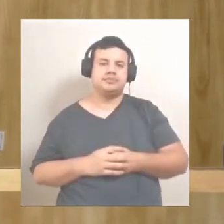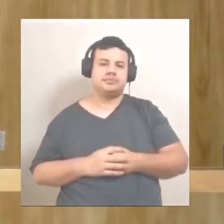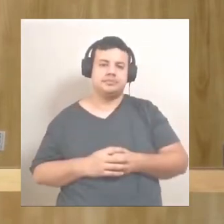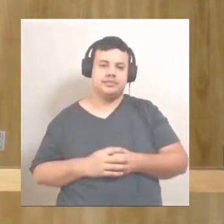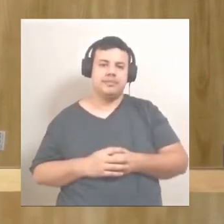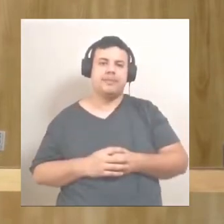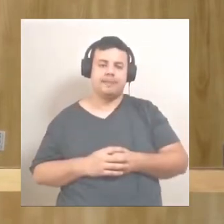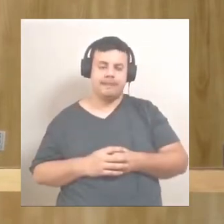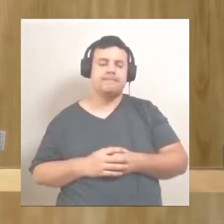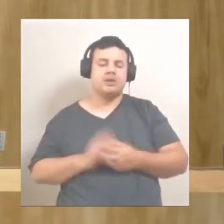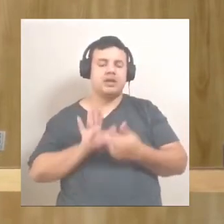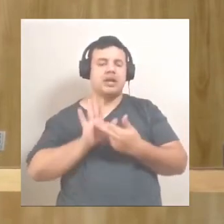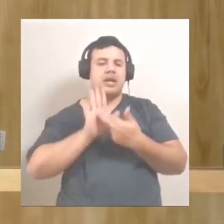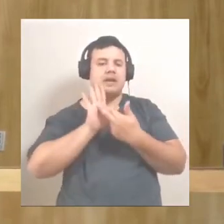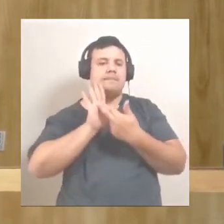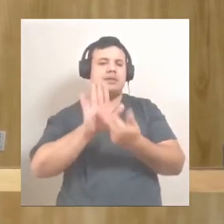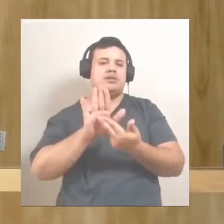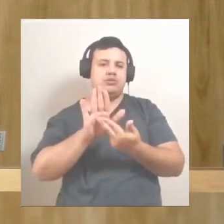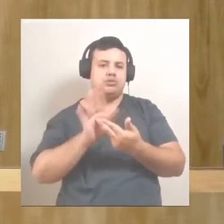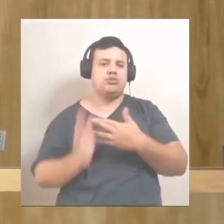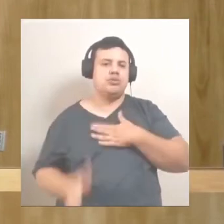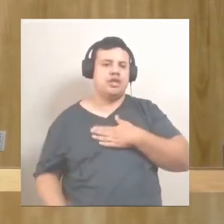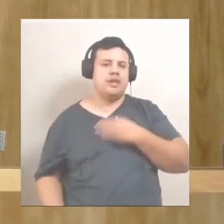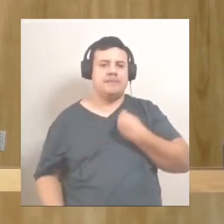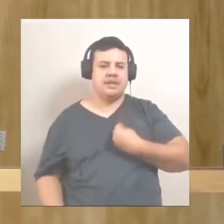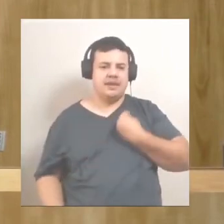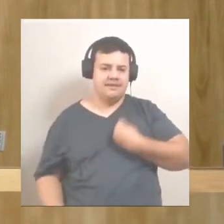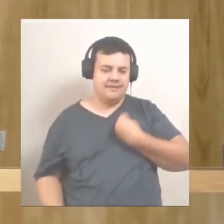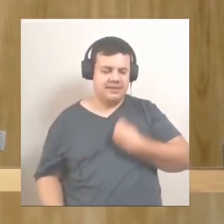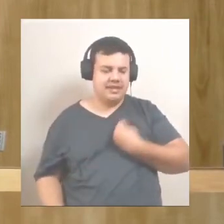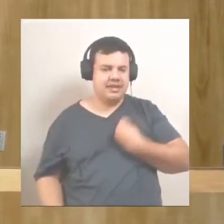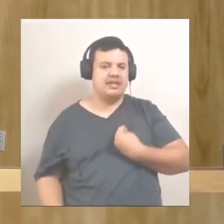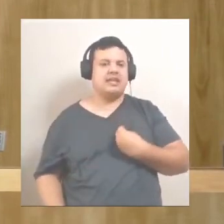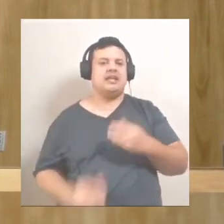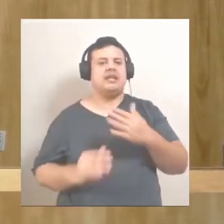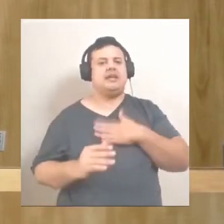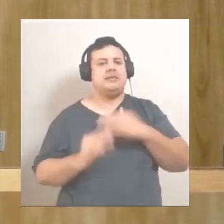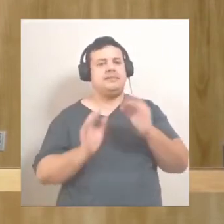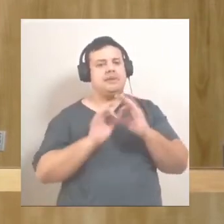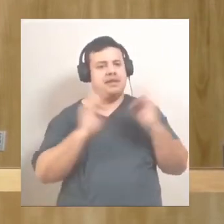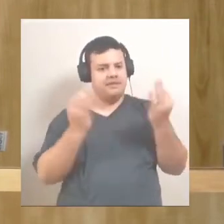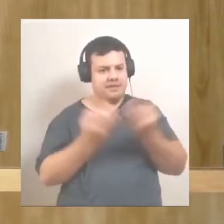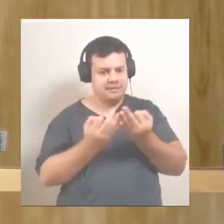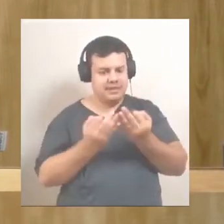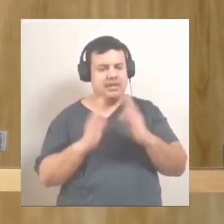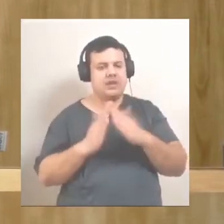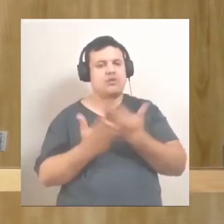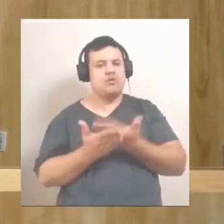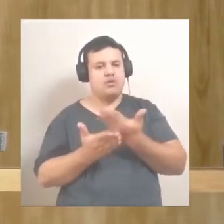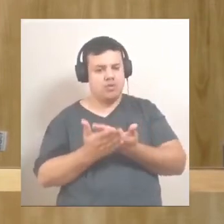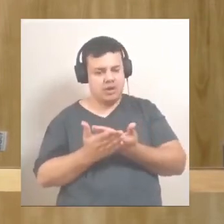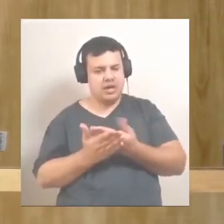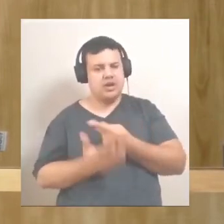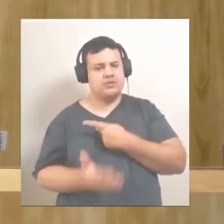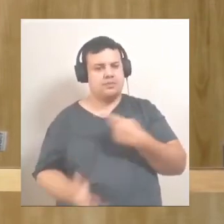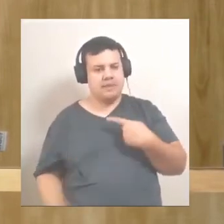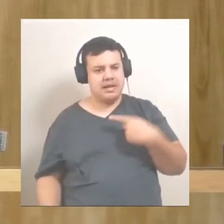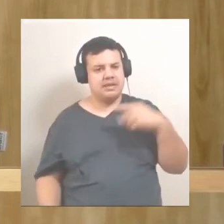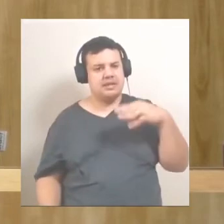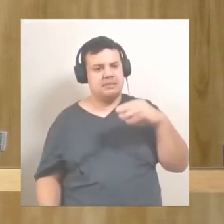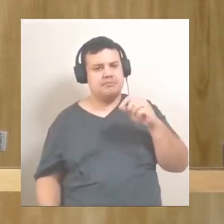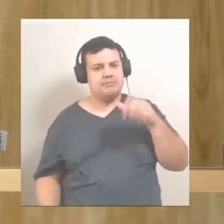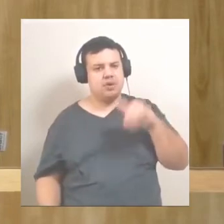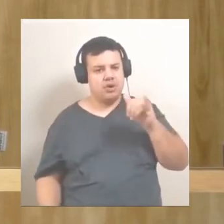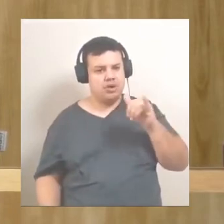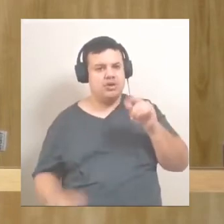pelo que ele representou na vida da minha família. Não só o Colégio Padre Moy, mas a família do seu Salim também